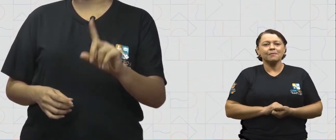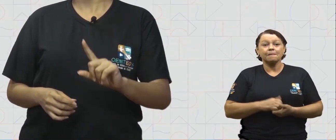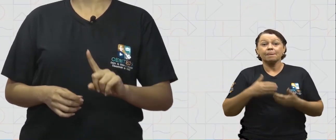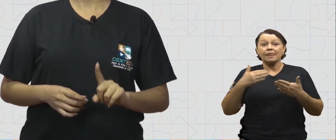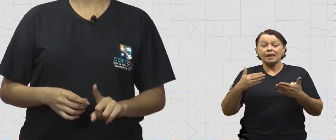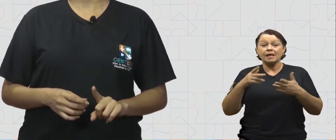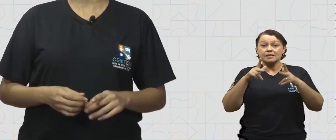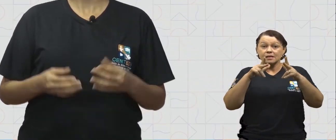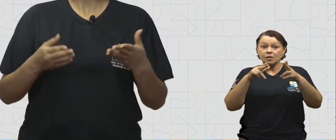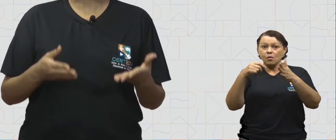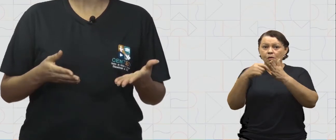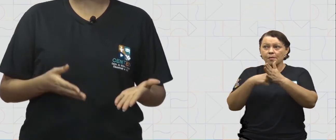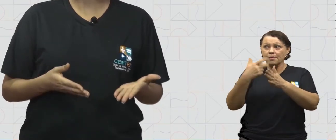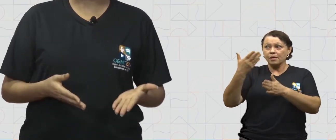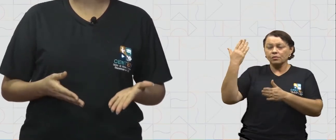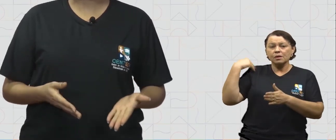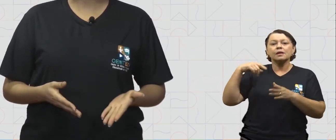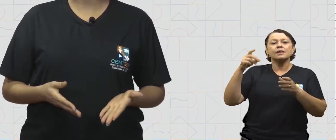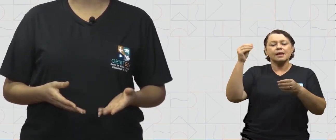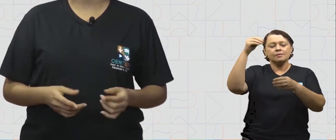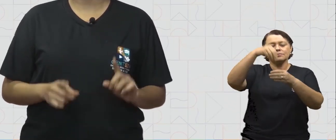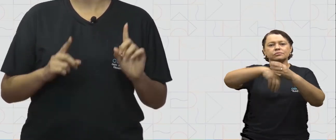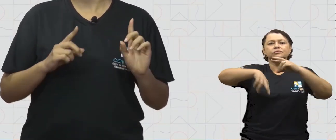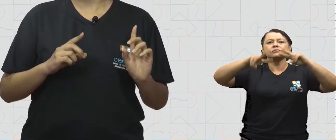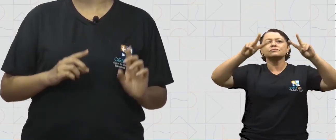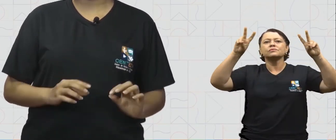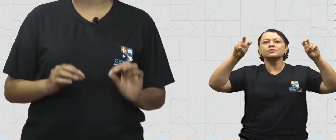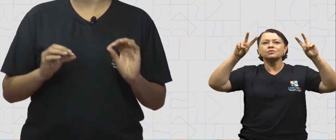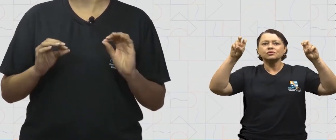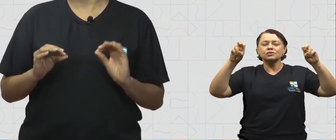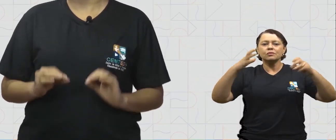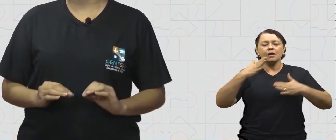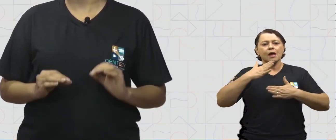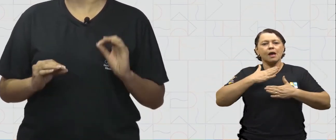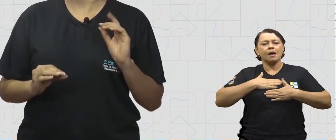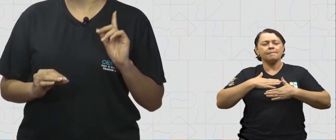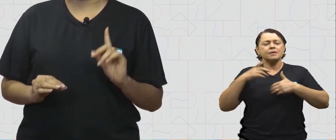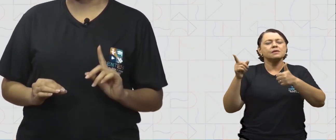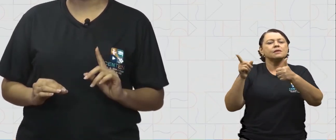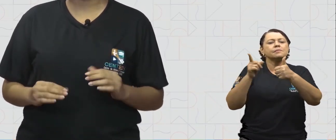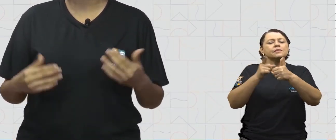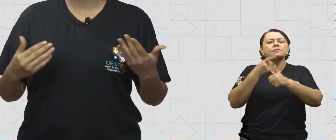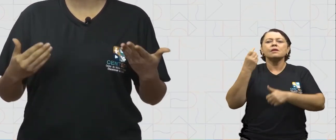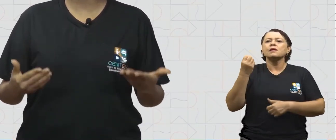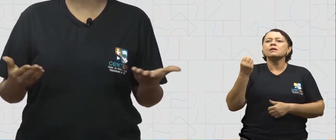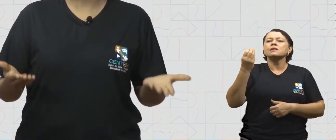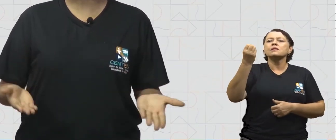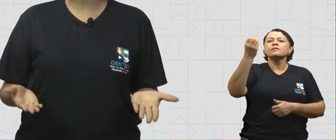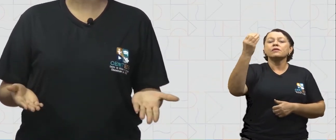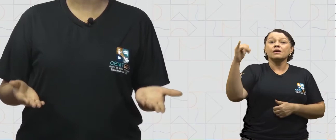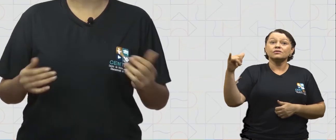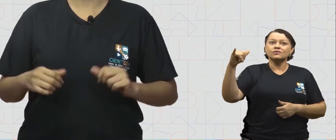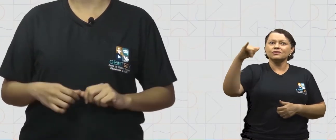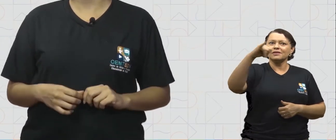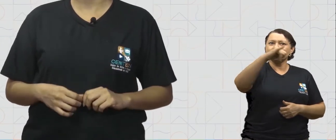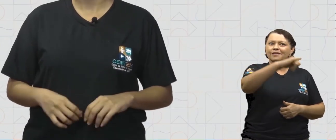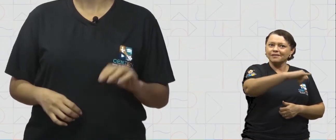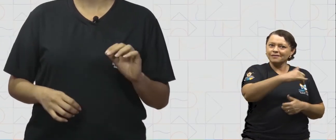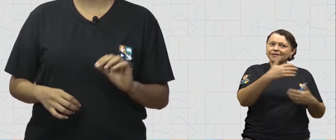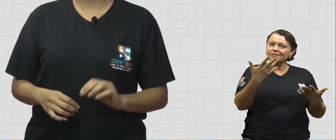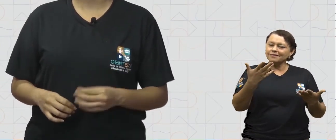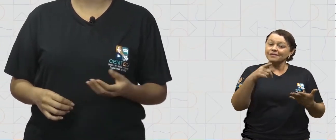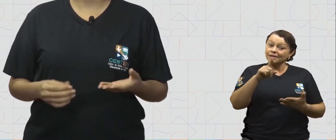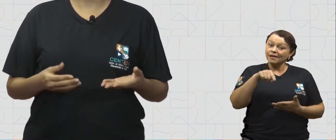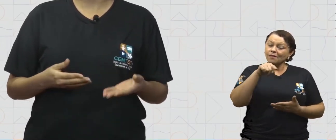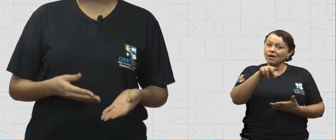assim como a anterior, ela se encontra no título. A minha primeira viagem de avião. Ou seja,